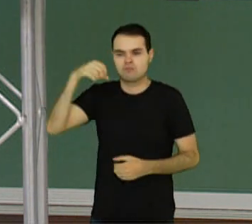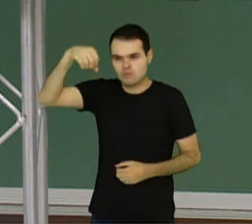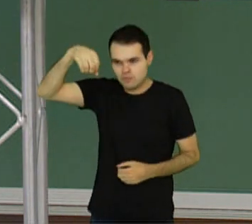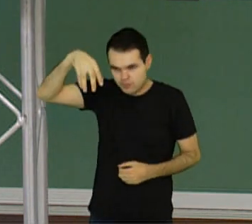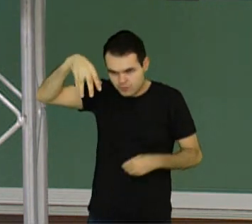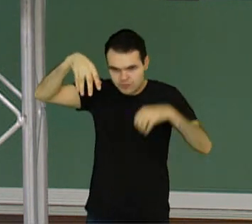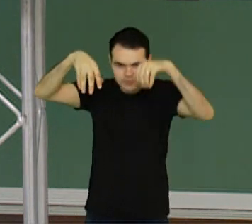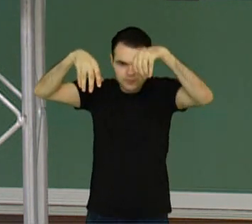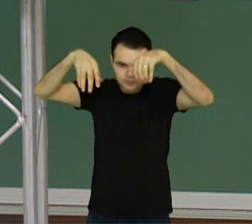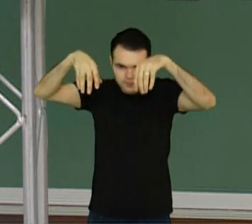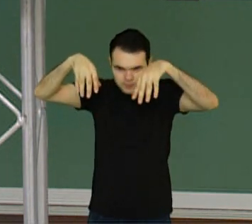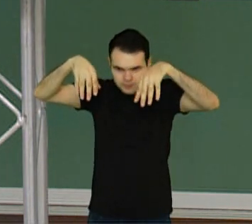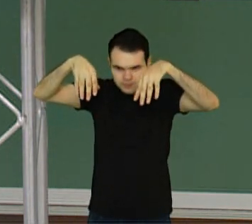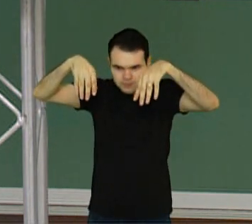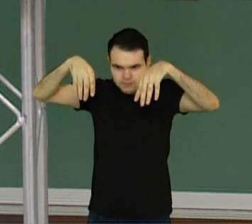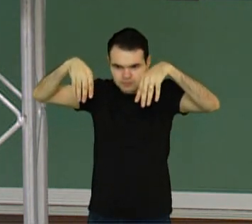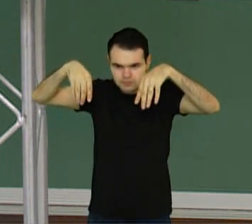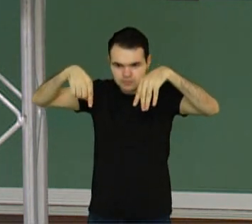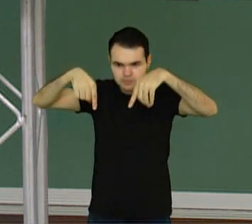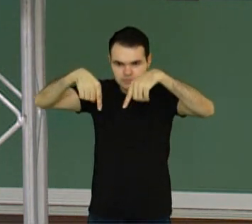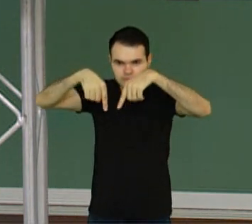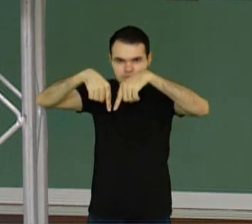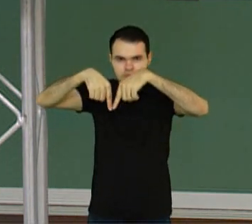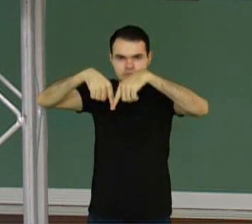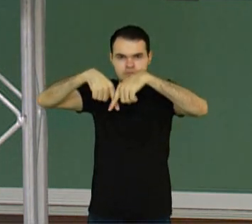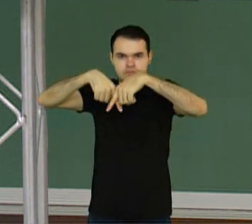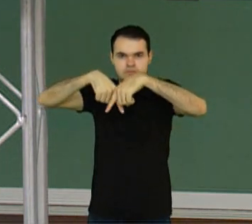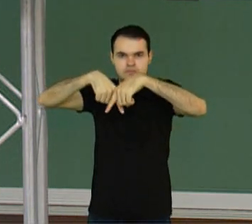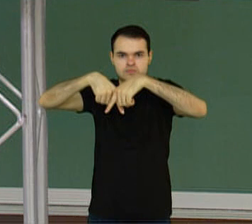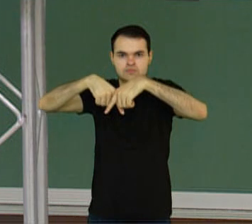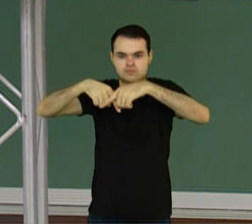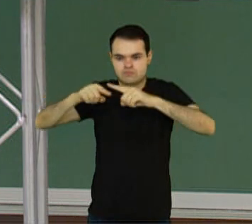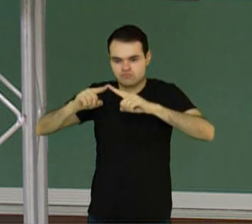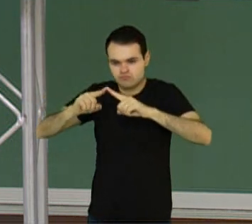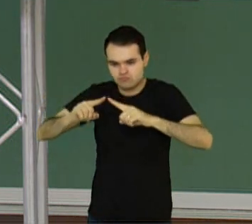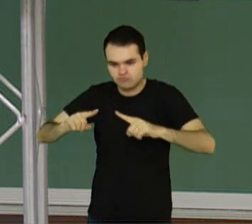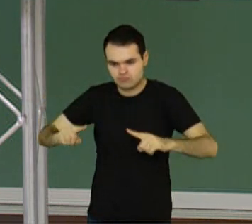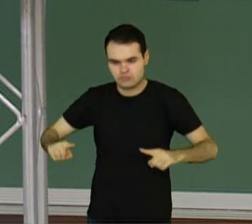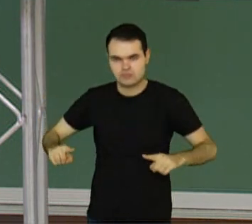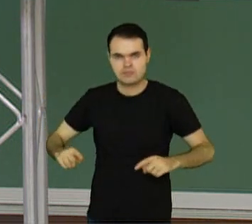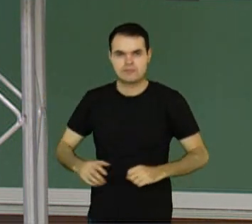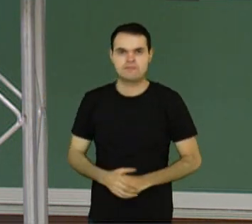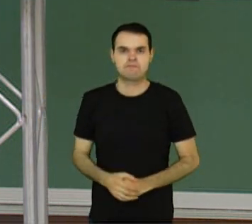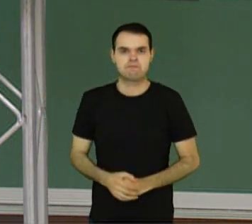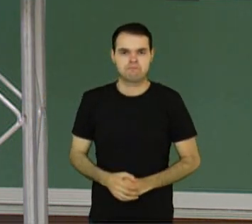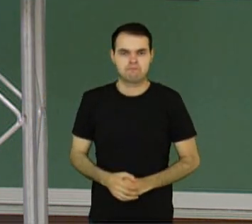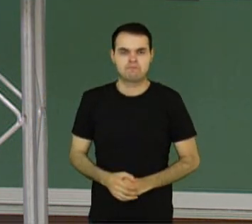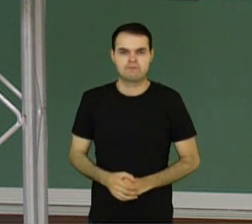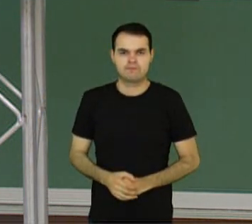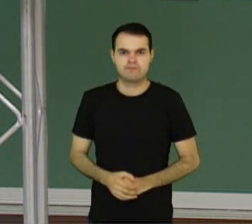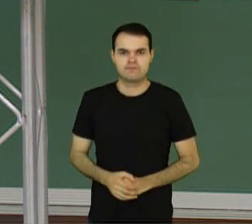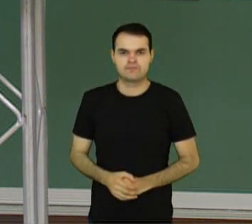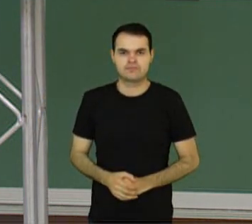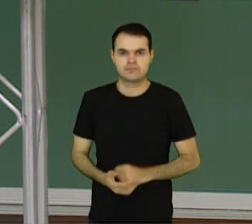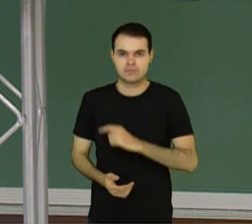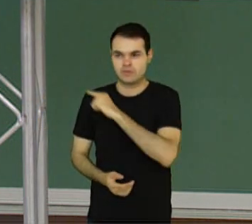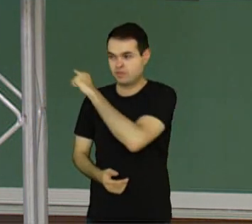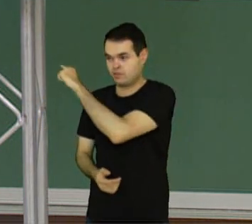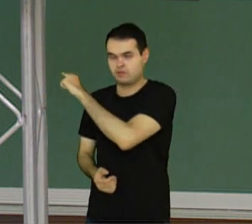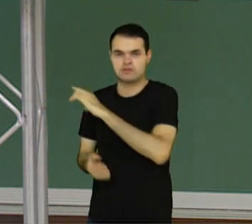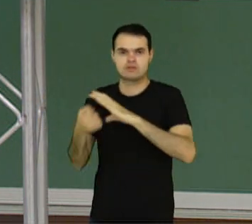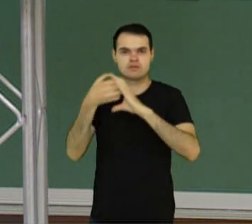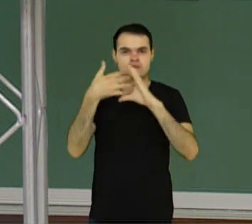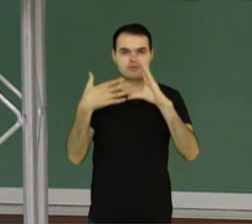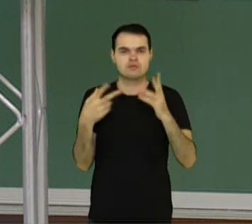também, mas percebam que aqui você já formou como se fosse a ideia de um cone, então um cone luminoso. Quando você tem essa caracterização